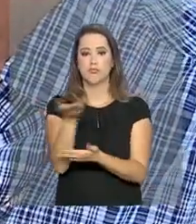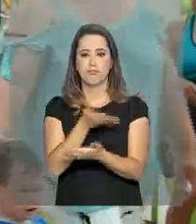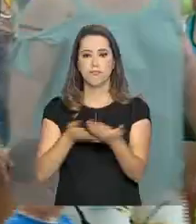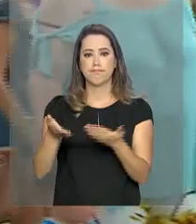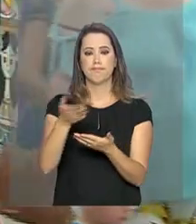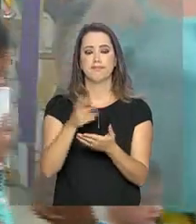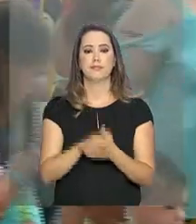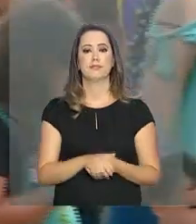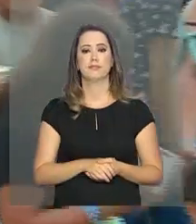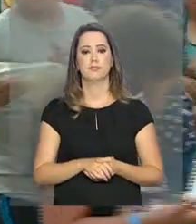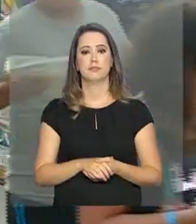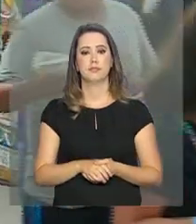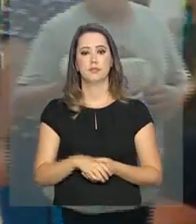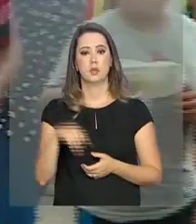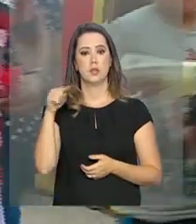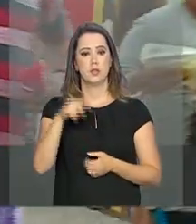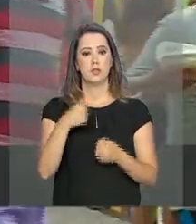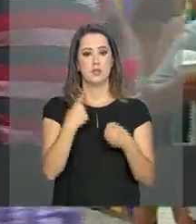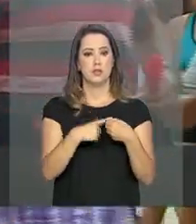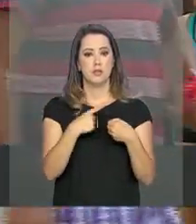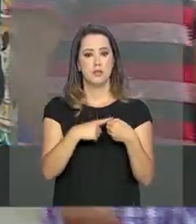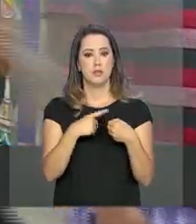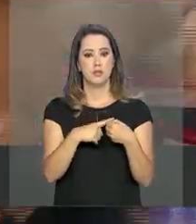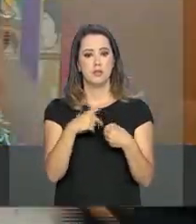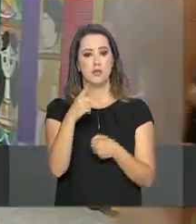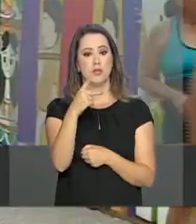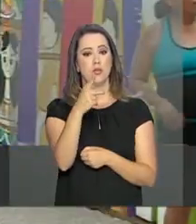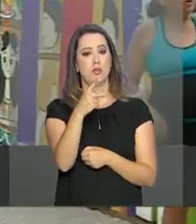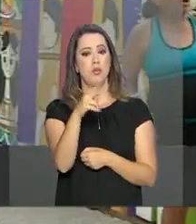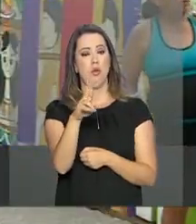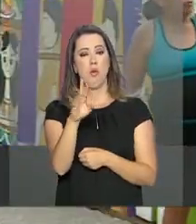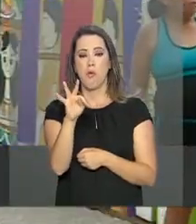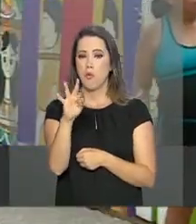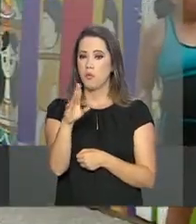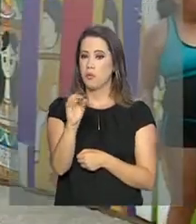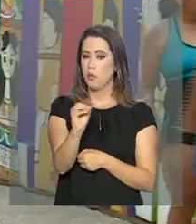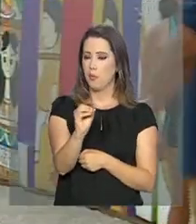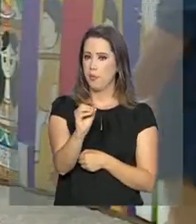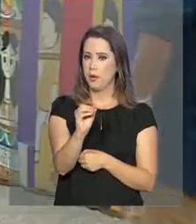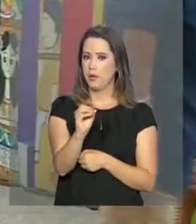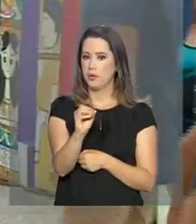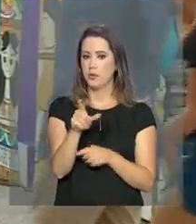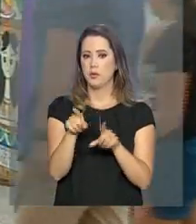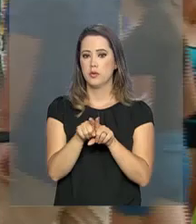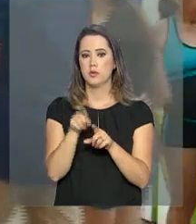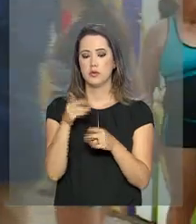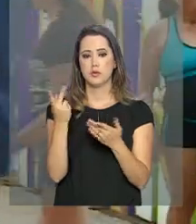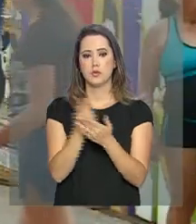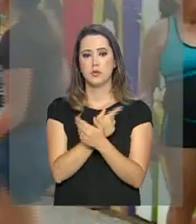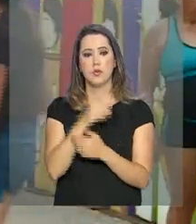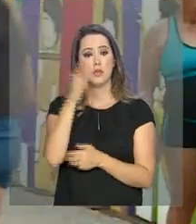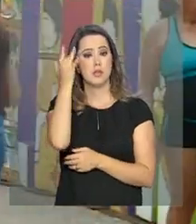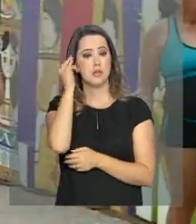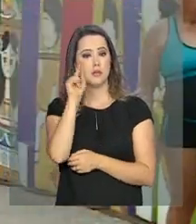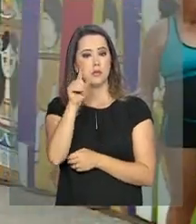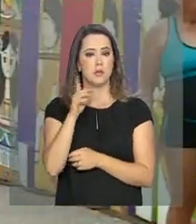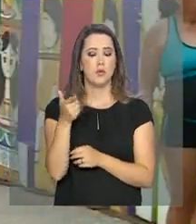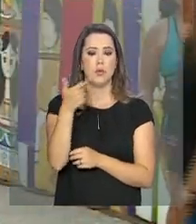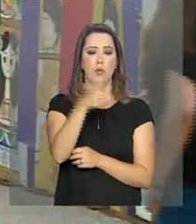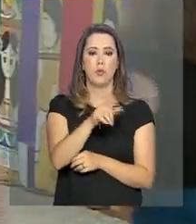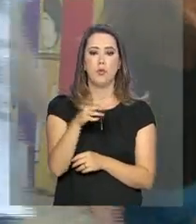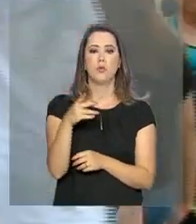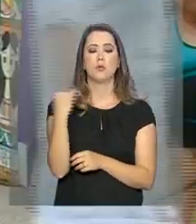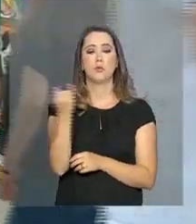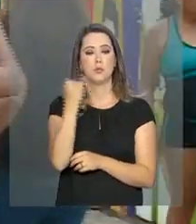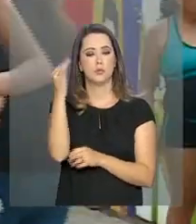nos trilhos e é aqui na cidade de puerto vallarta no litoral mexicano do pacífico onde acontece a partir de amanhã mais um capítulo